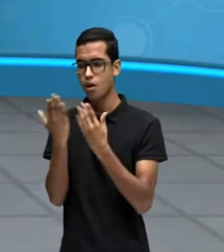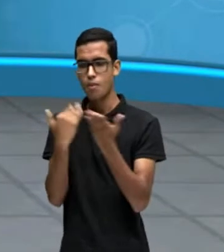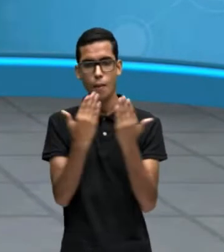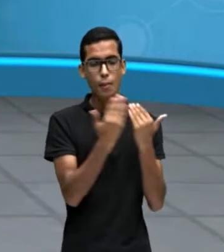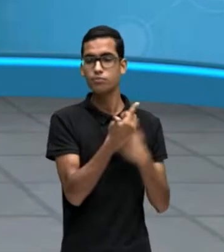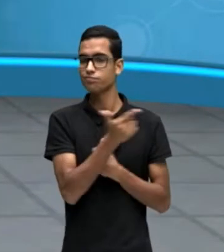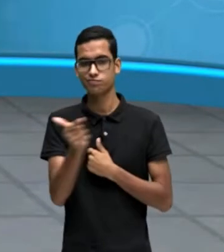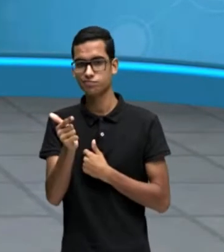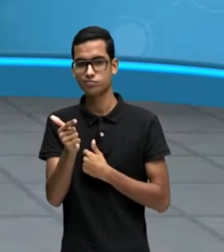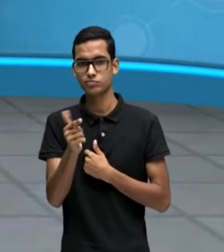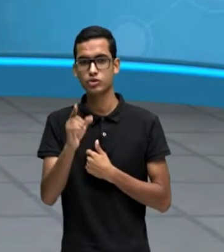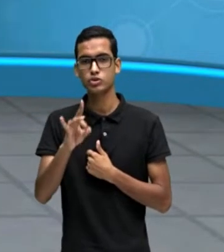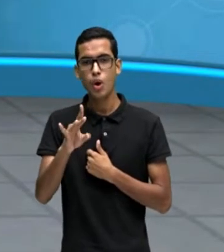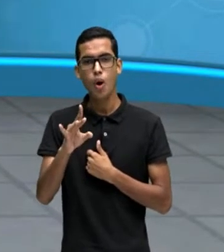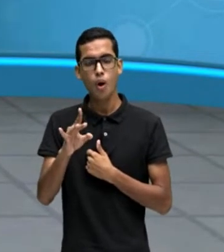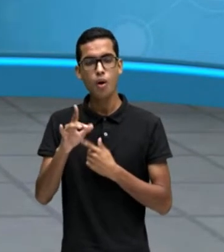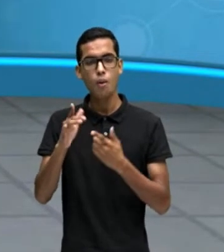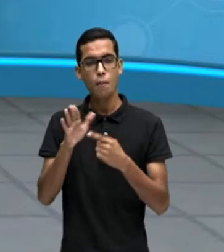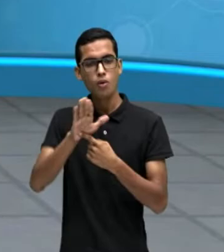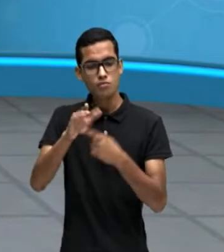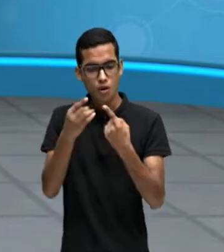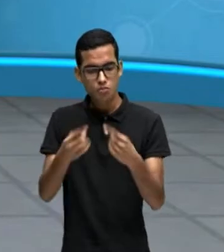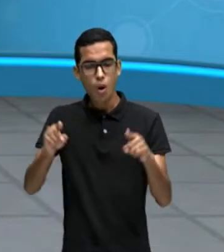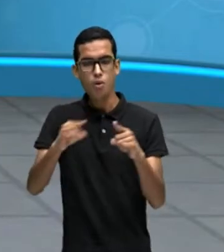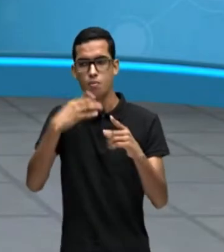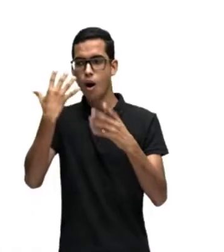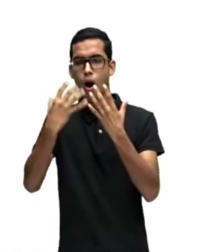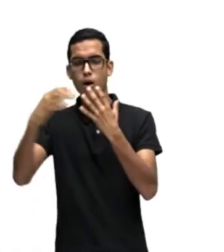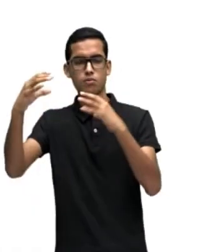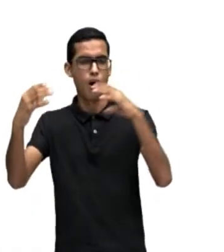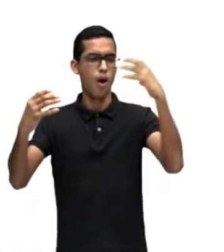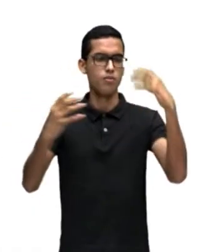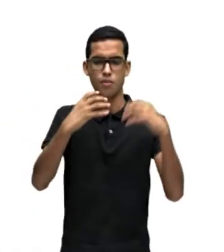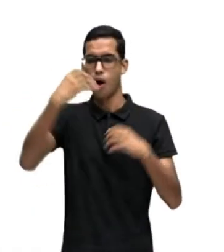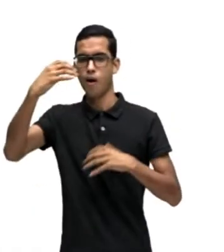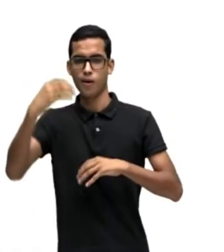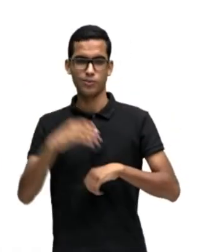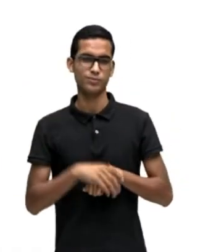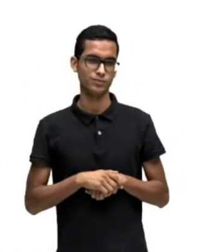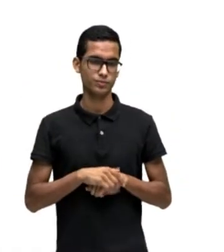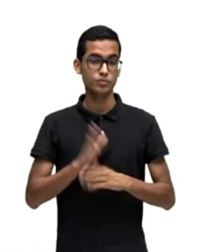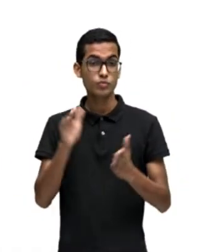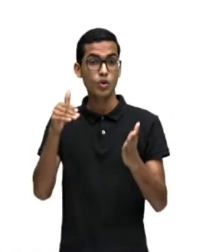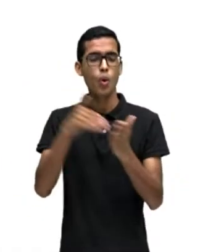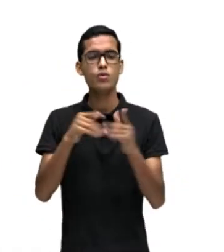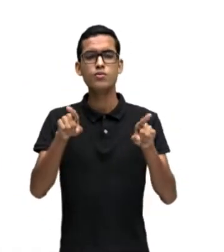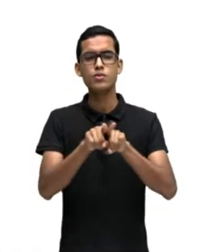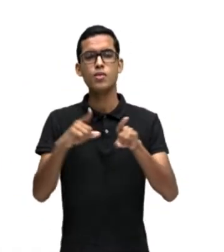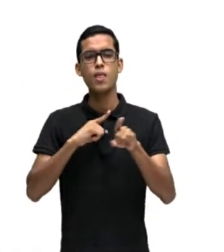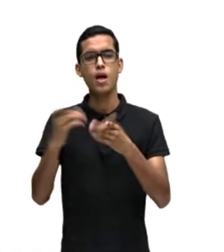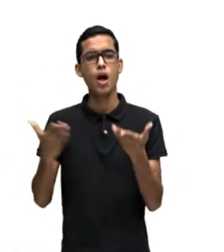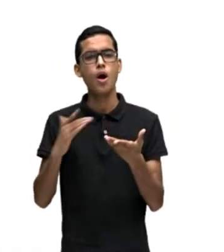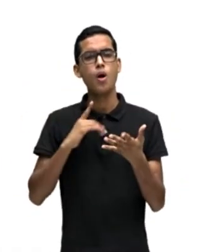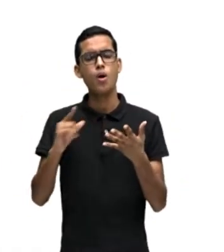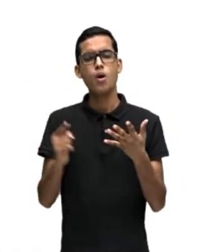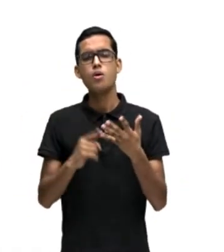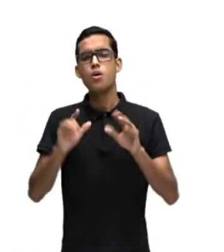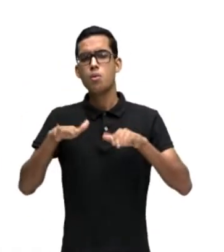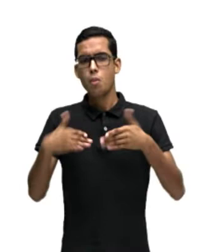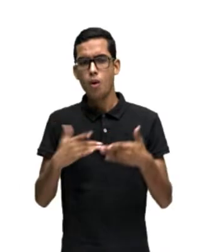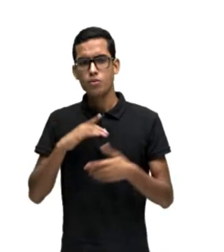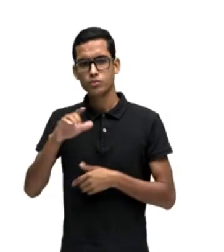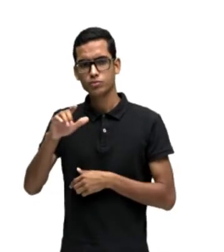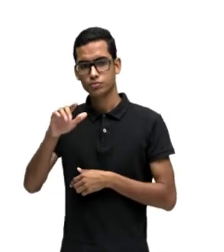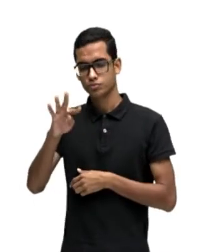da música. E o último gênero que nós vamos ver hoje é o teatro de fantoches. Esse gênero define-se pelo teatro,